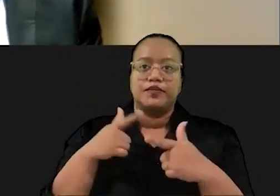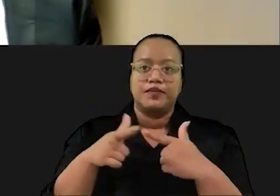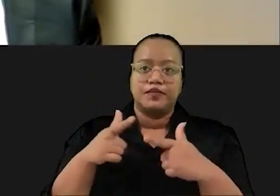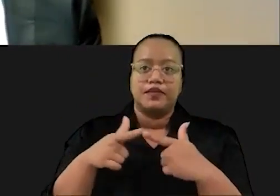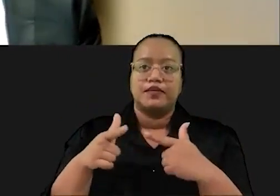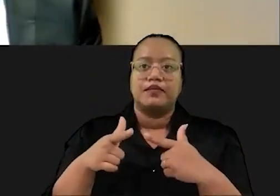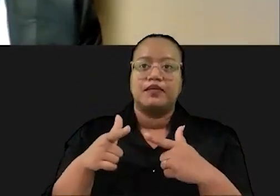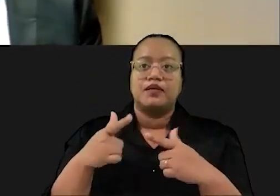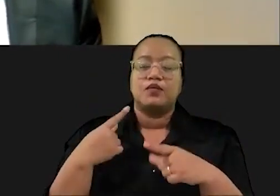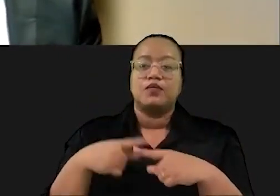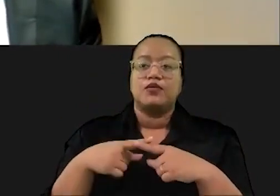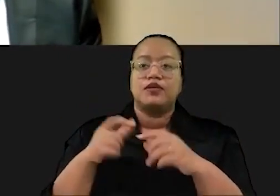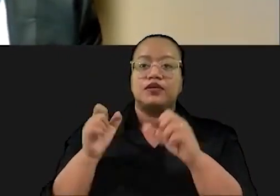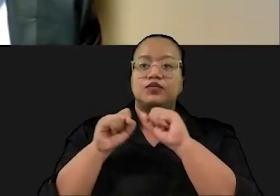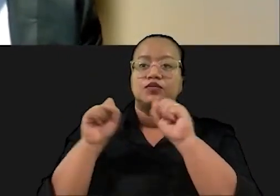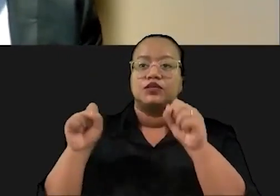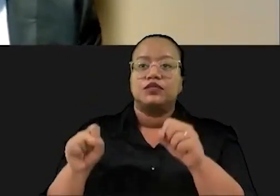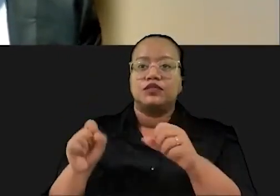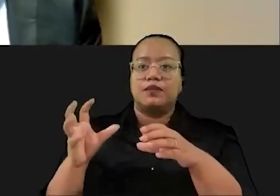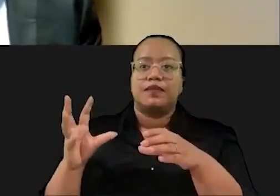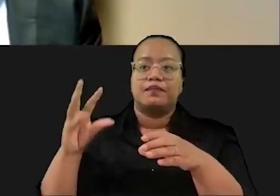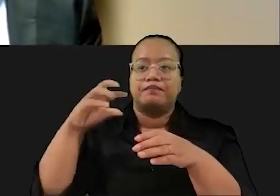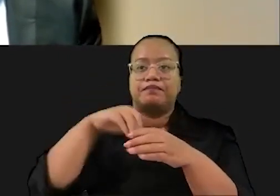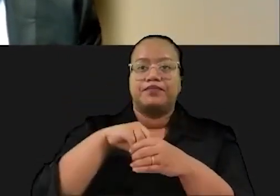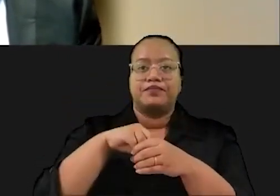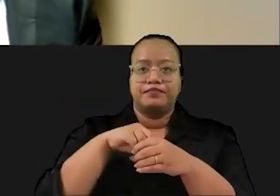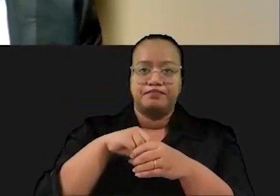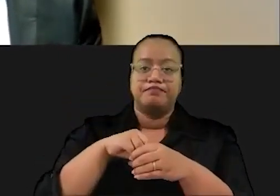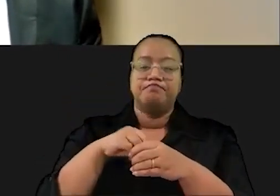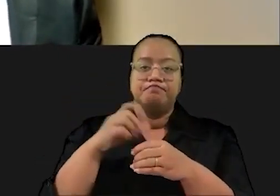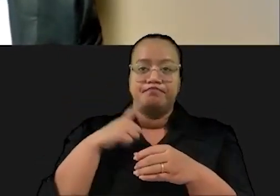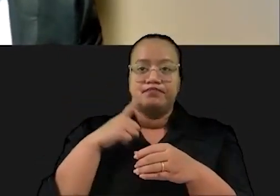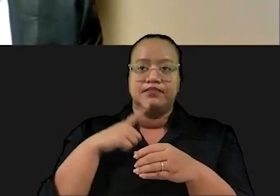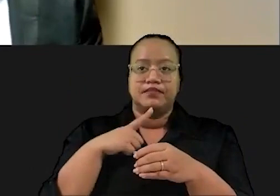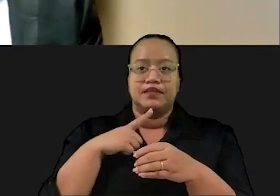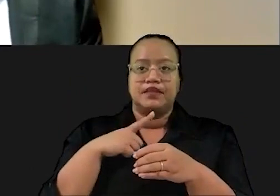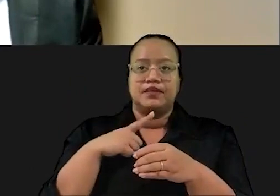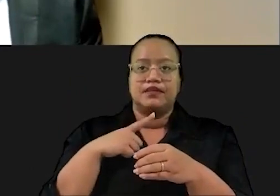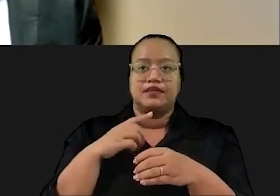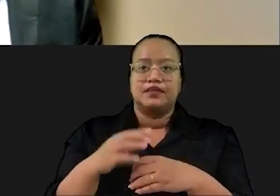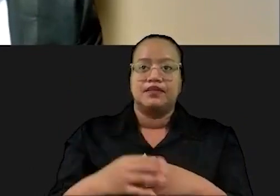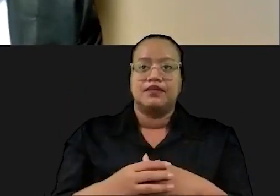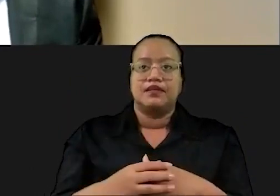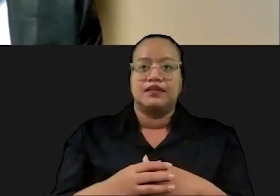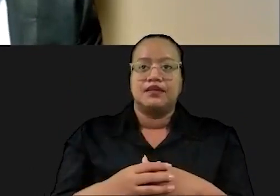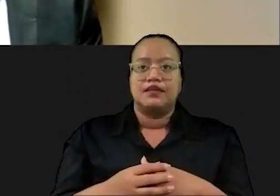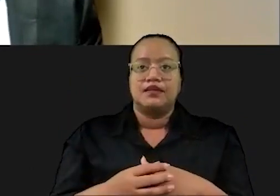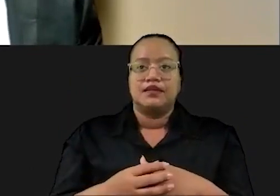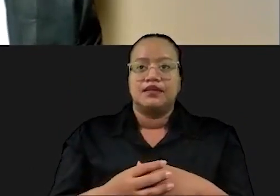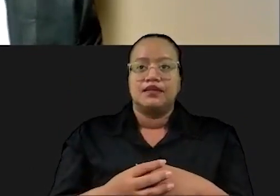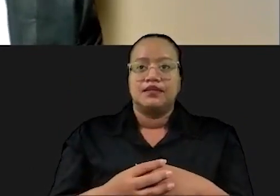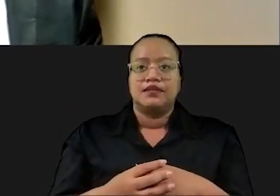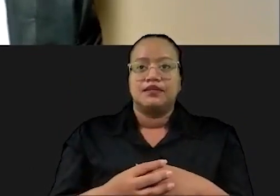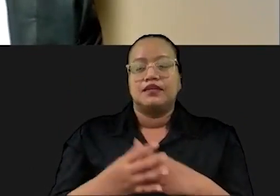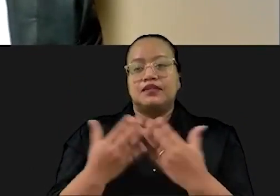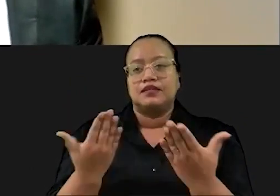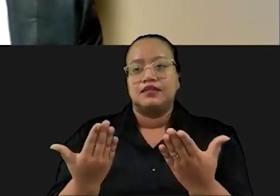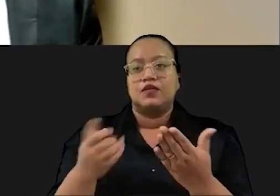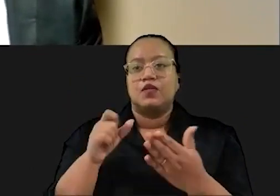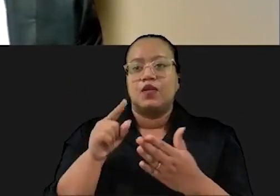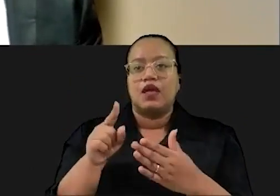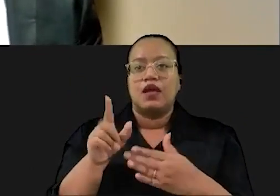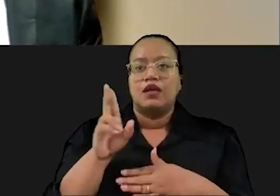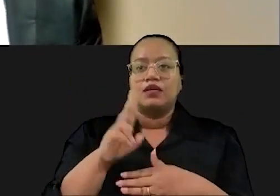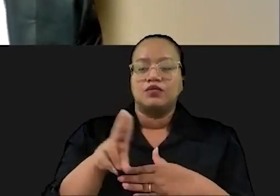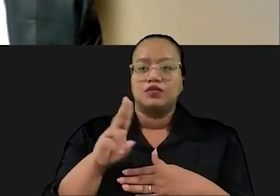dentro do PJE. Então, precisamos dar conta desse sistema legado. Então, muita coisa que diz respeito ao funcionamento do processo